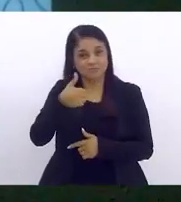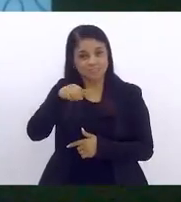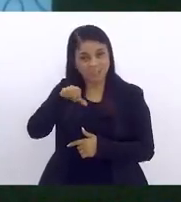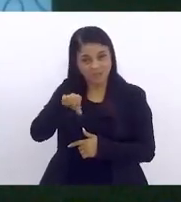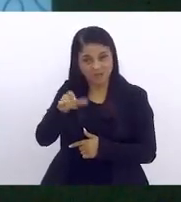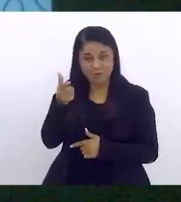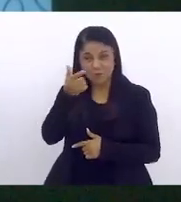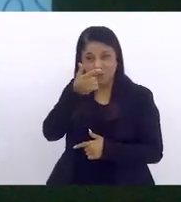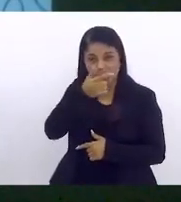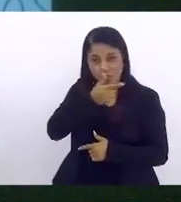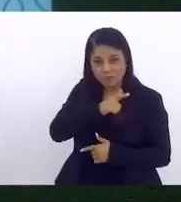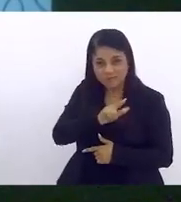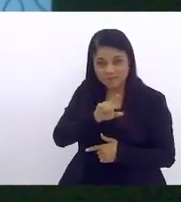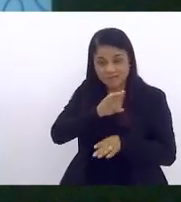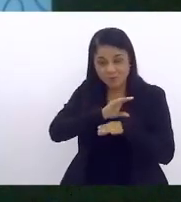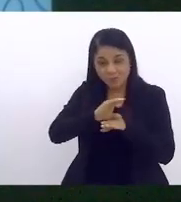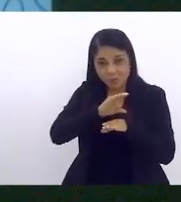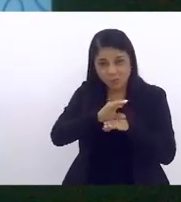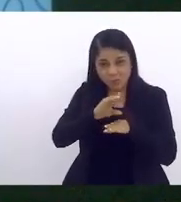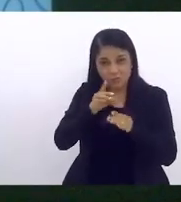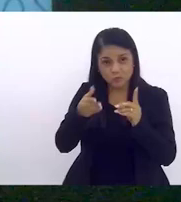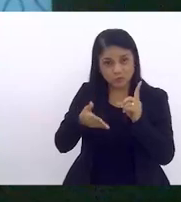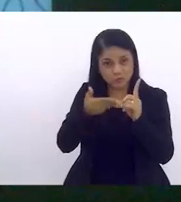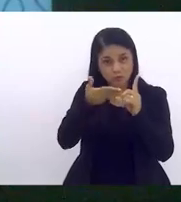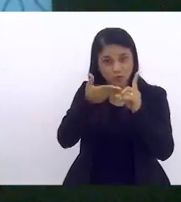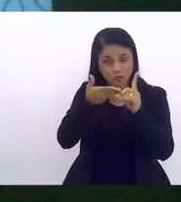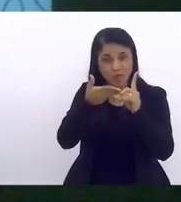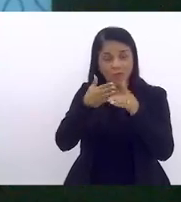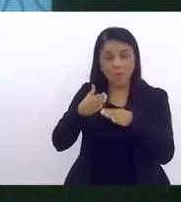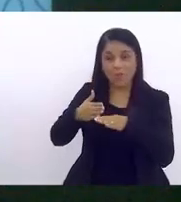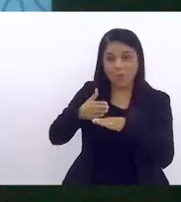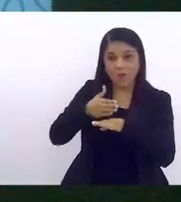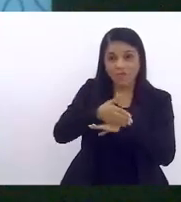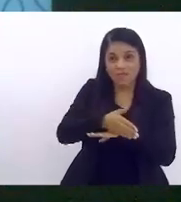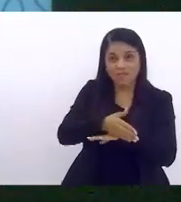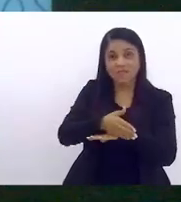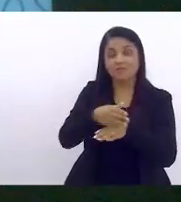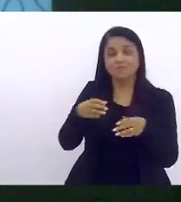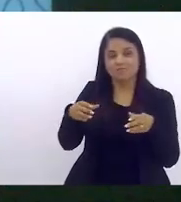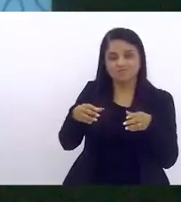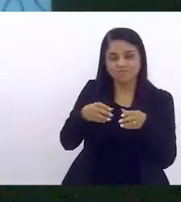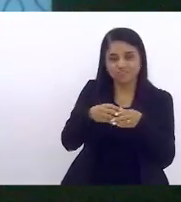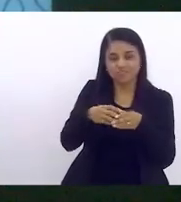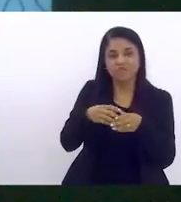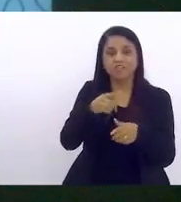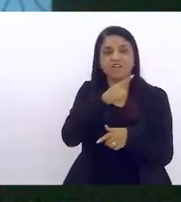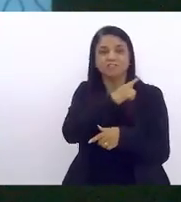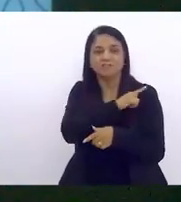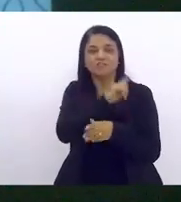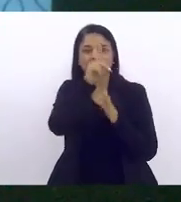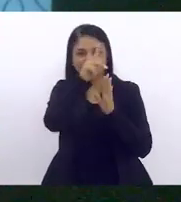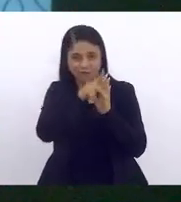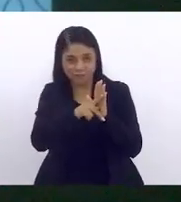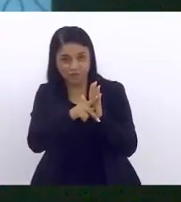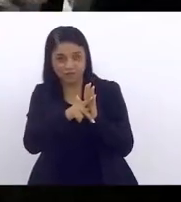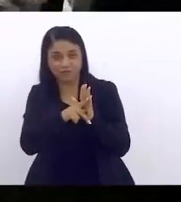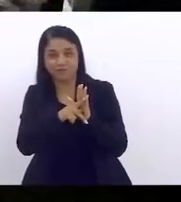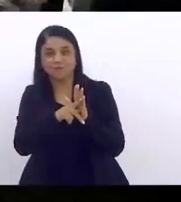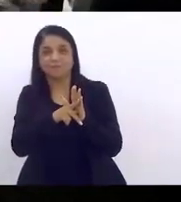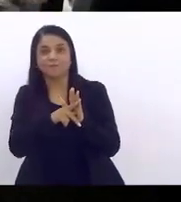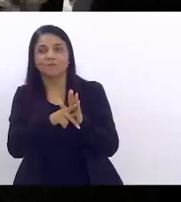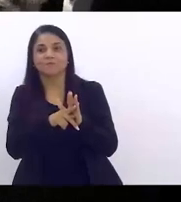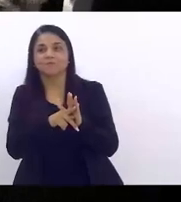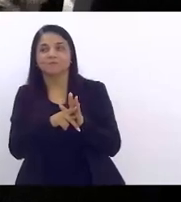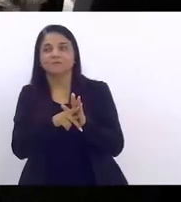quando eu consegui fazer o curso de doula, eu entrei para o coletivo e também entrei para a gestão do projeto. E